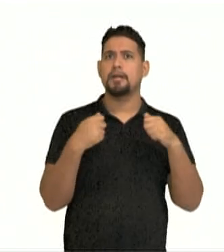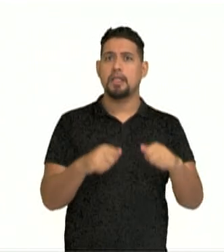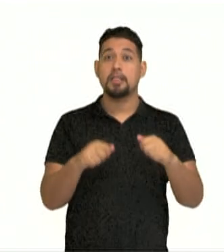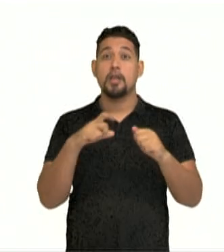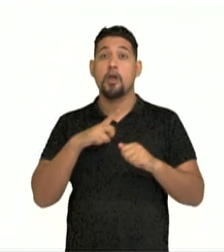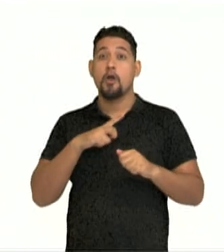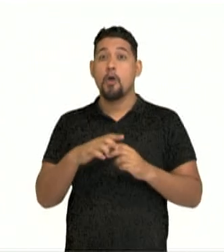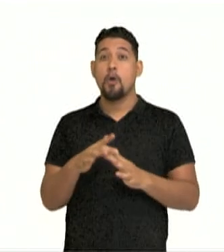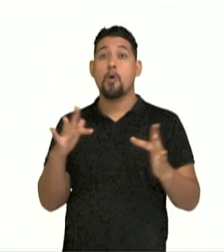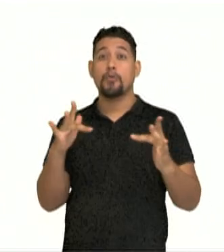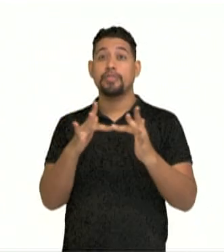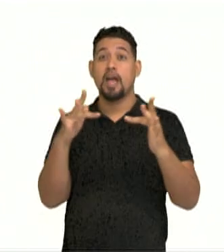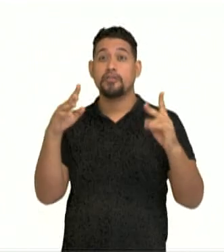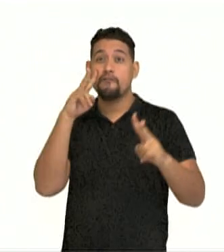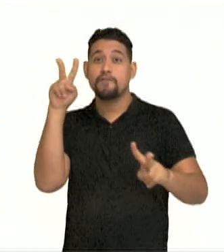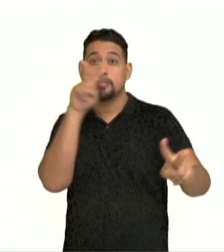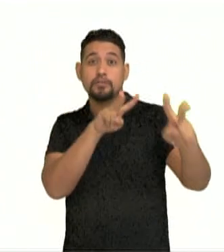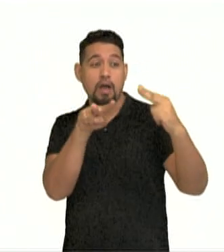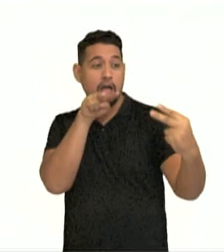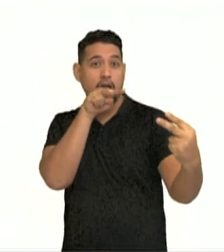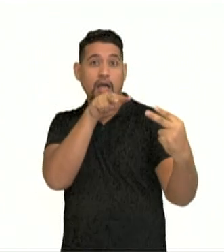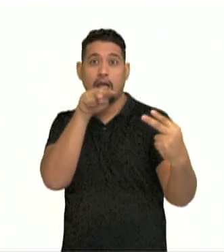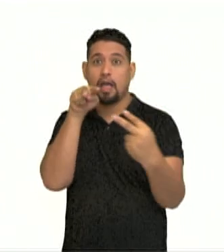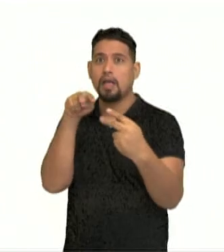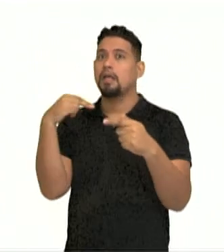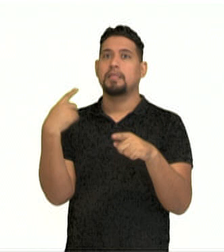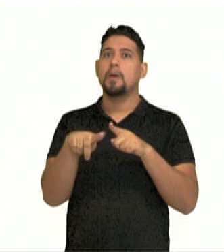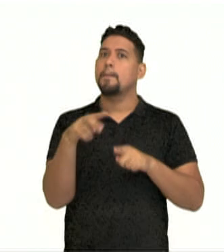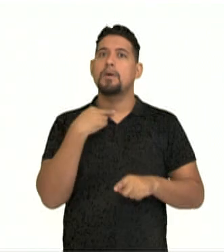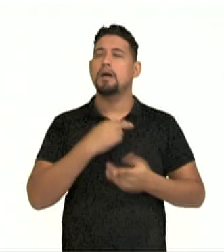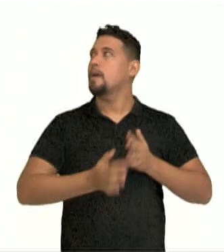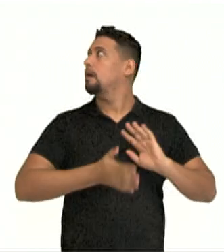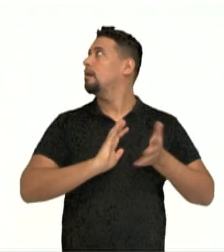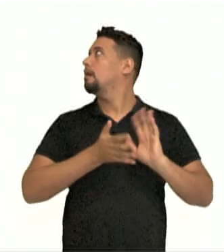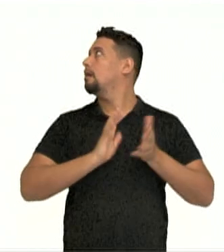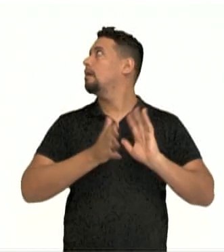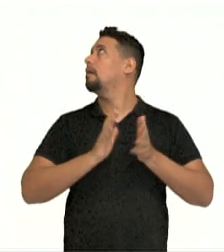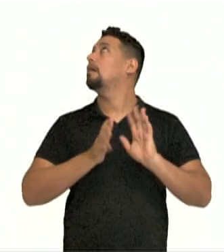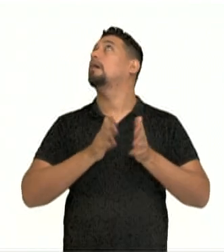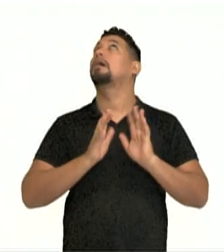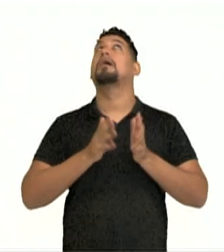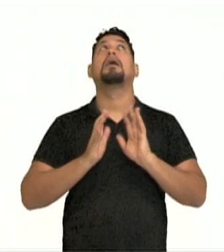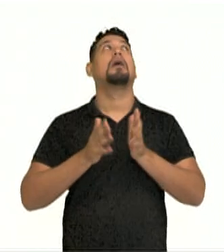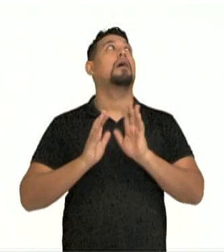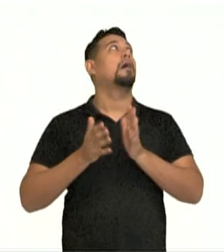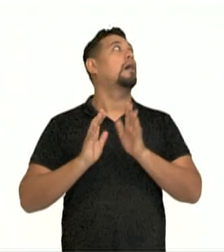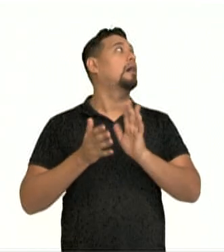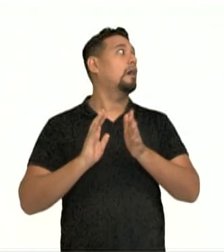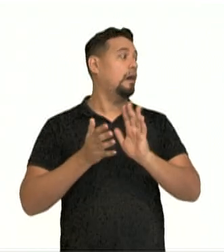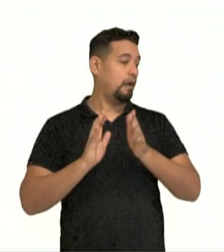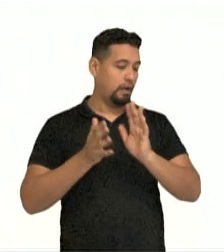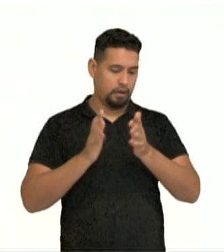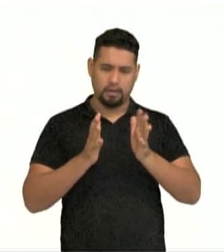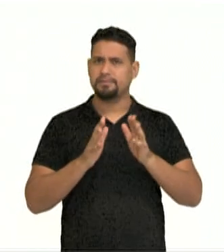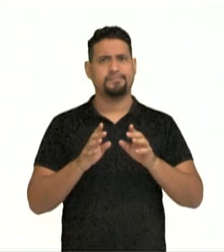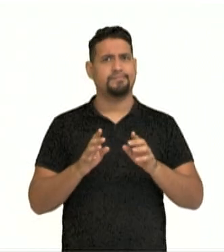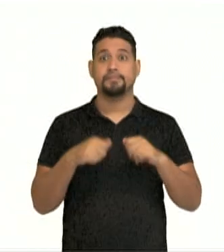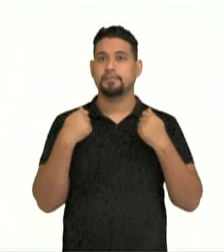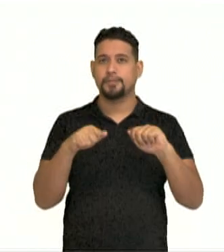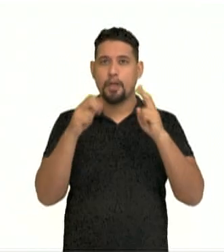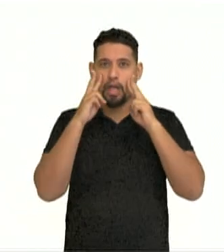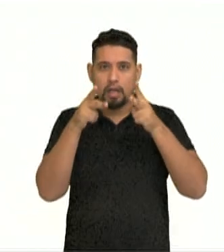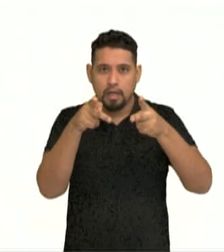contato visual com a plateia, ou seja, não é para ficar olhando para outro lado, né? Ou olhando para baixo, e aí as pessoas não vão prestar atenção em você. Você